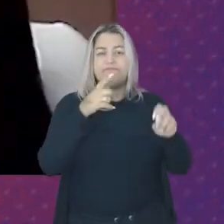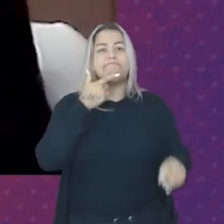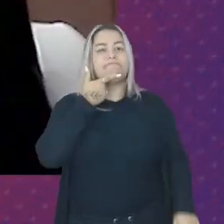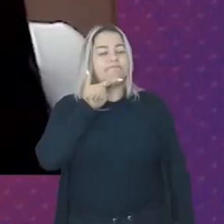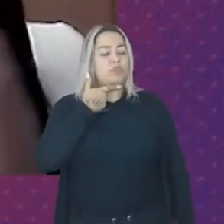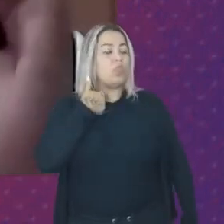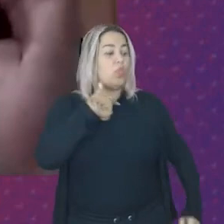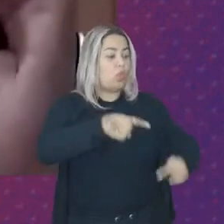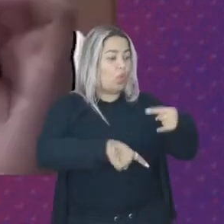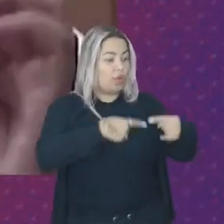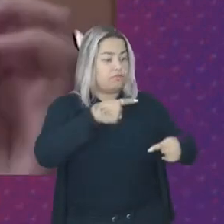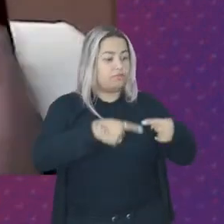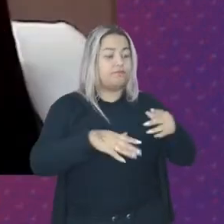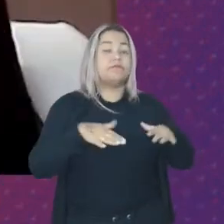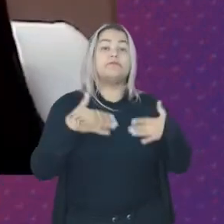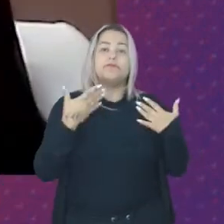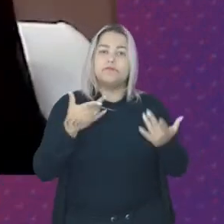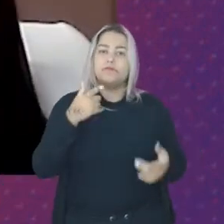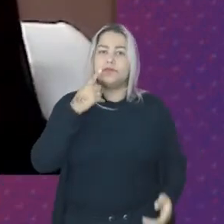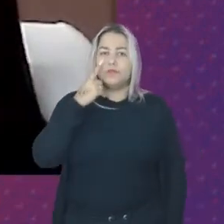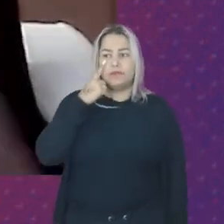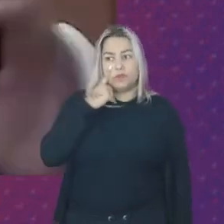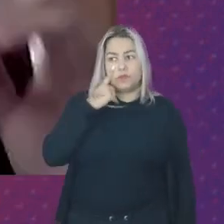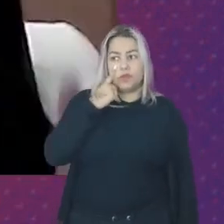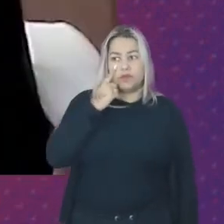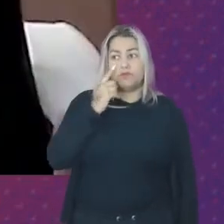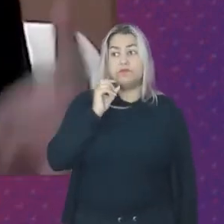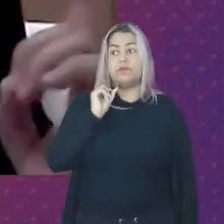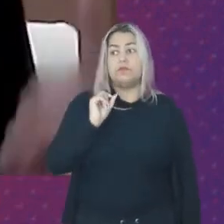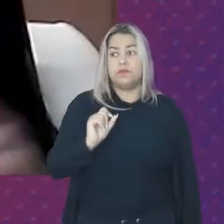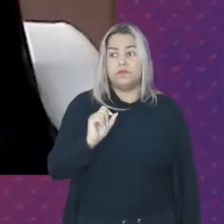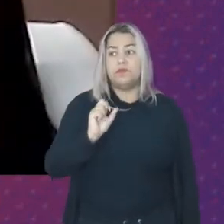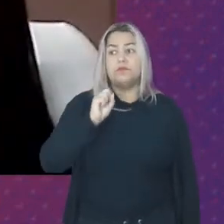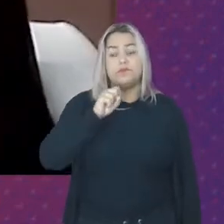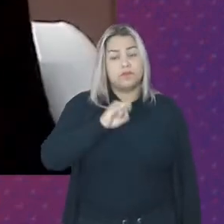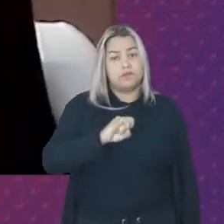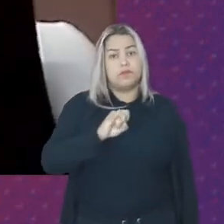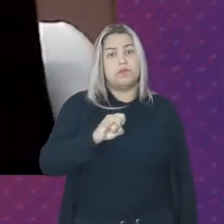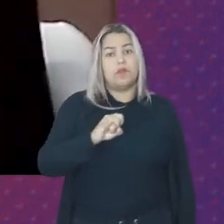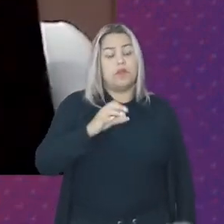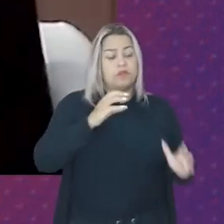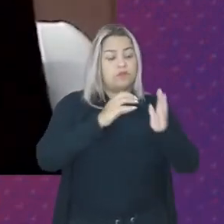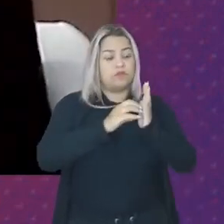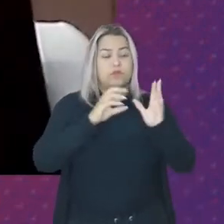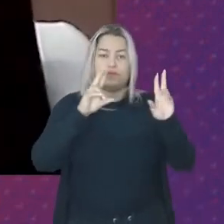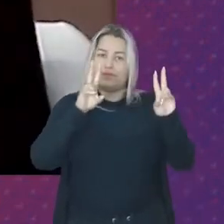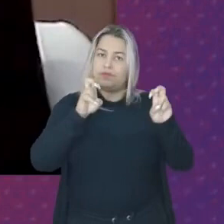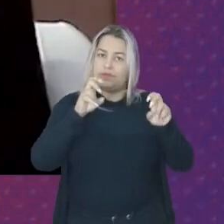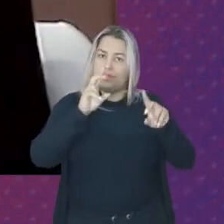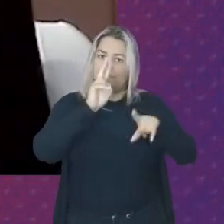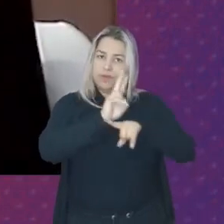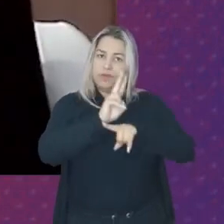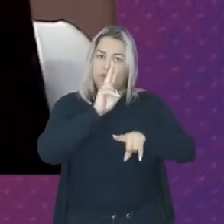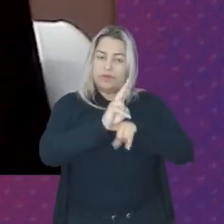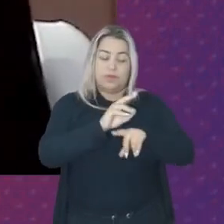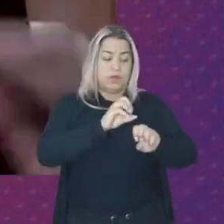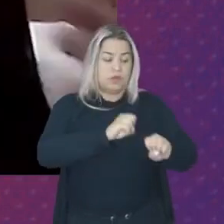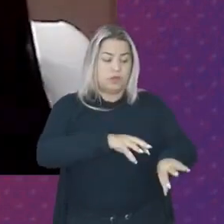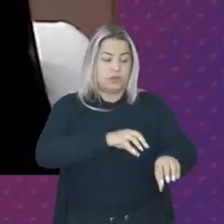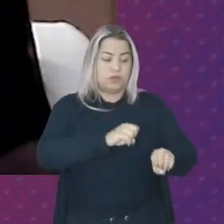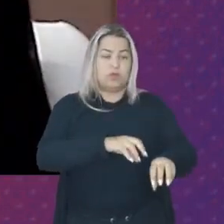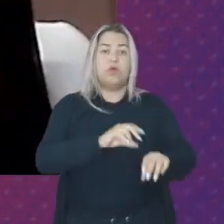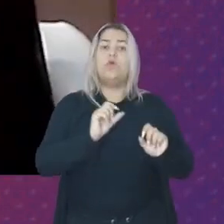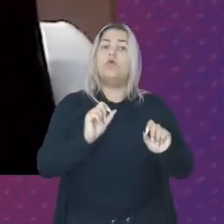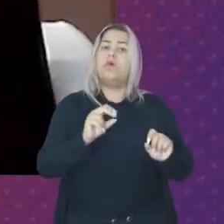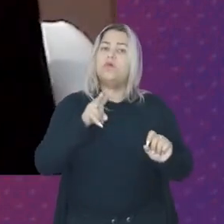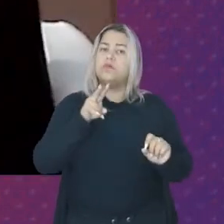deseja discutir. Então, veja bem, se você é uma candidata temática que defende a educação, qual